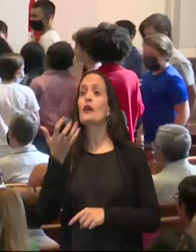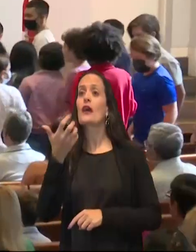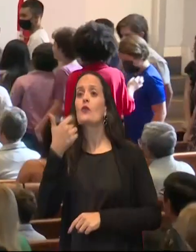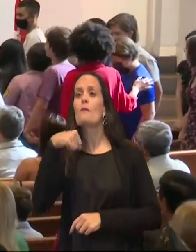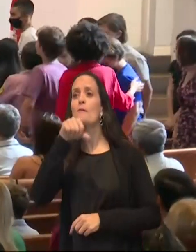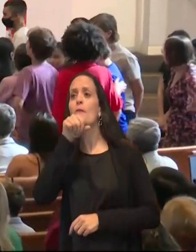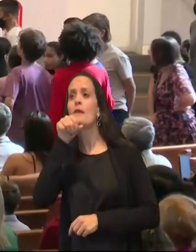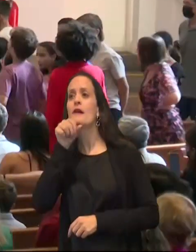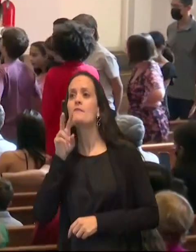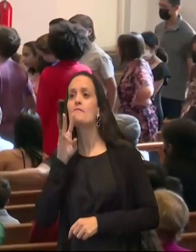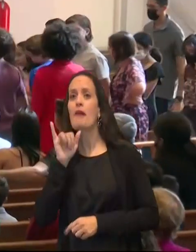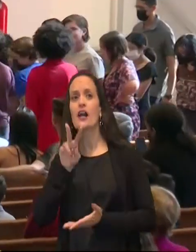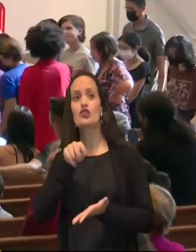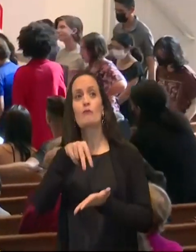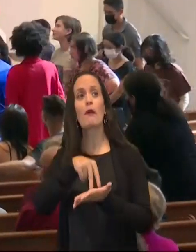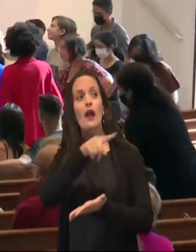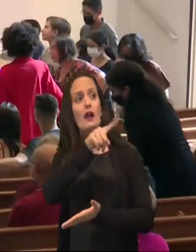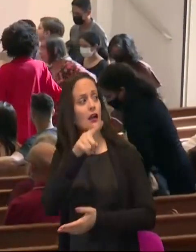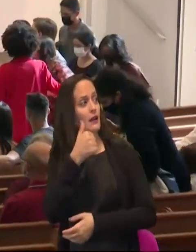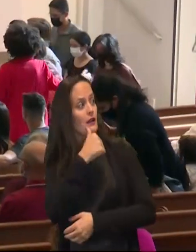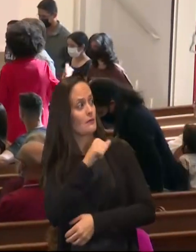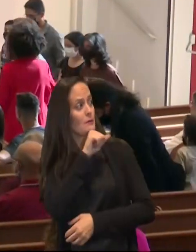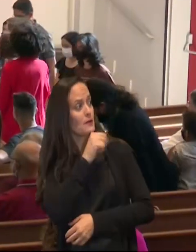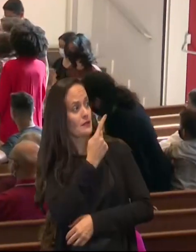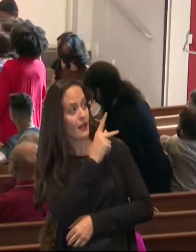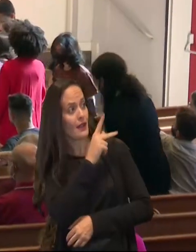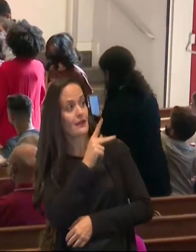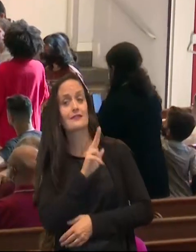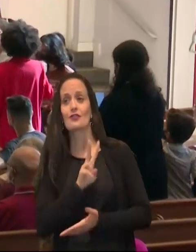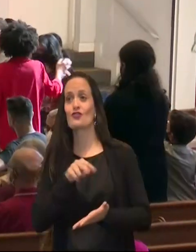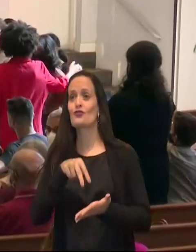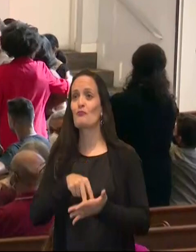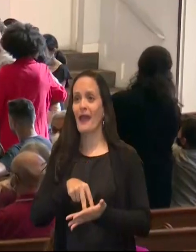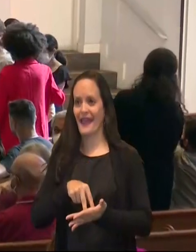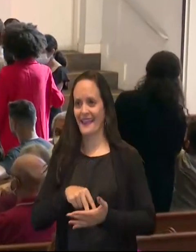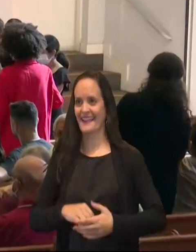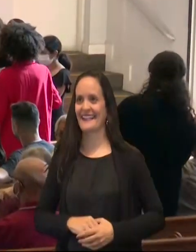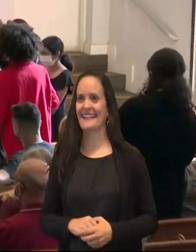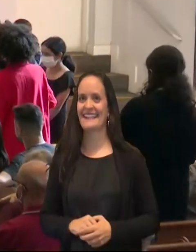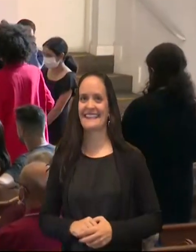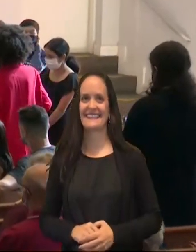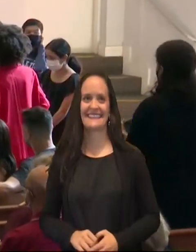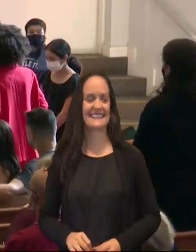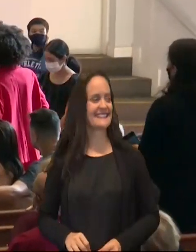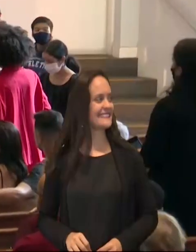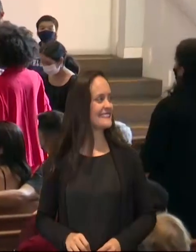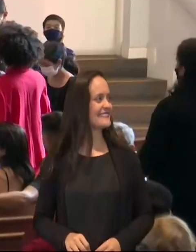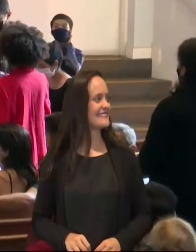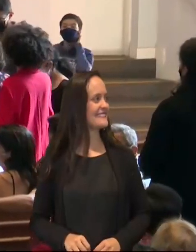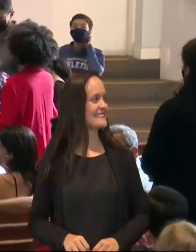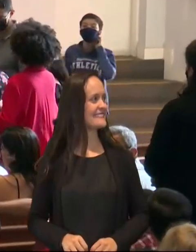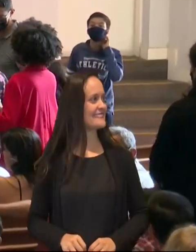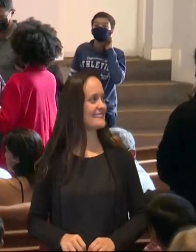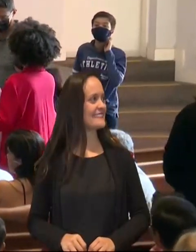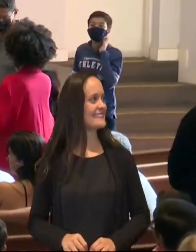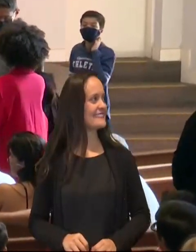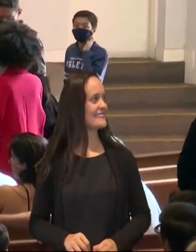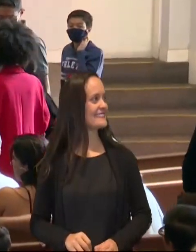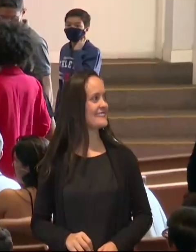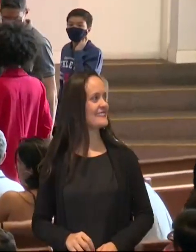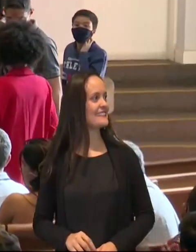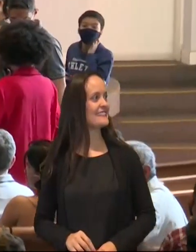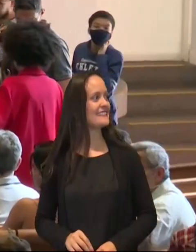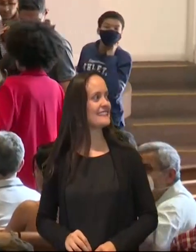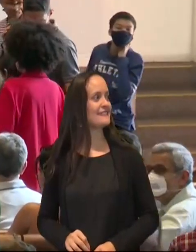possa ver e reconhecer os pais dessa turma bonita. Os pais também fazem parte desse processo